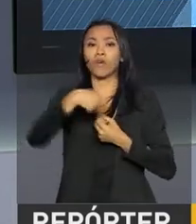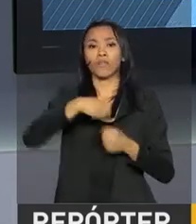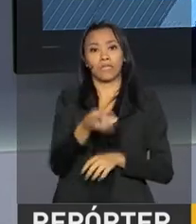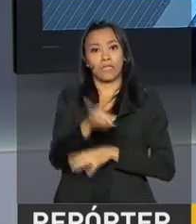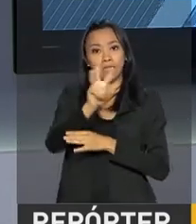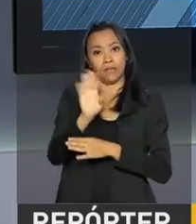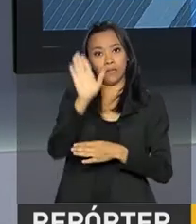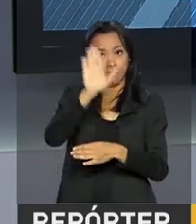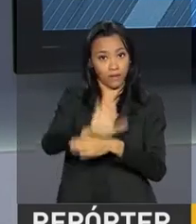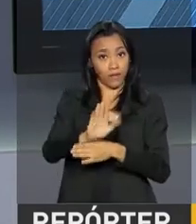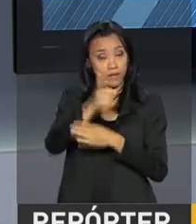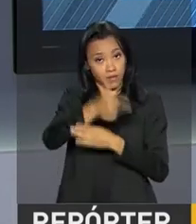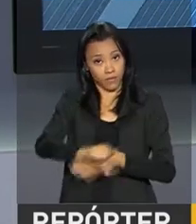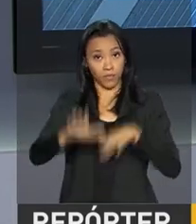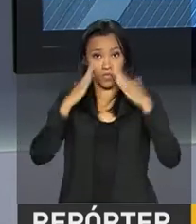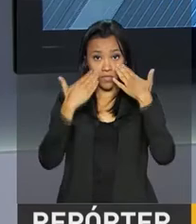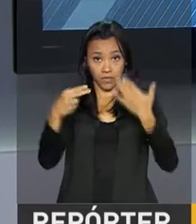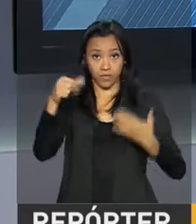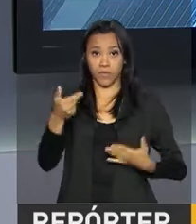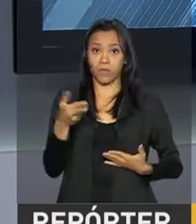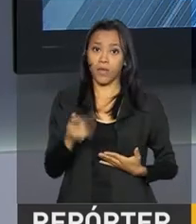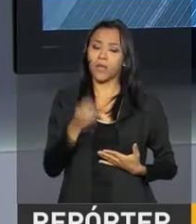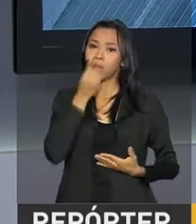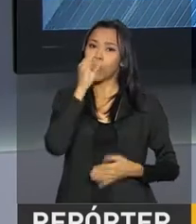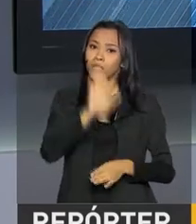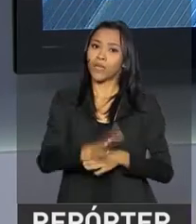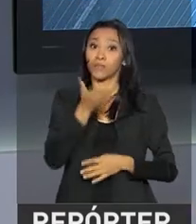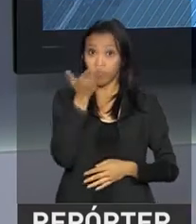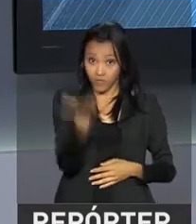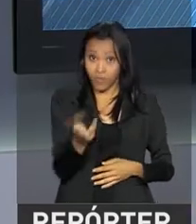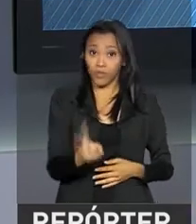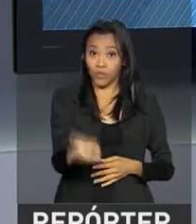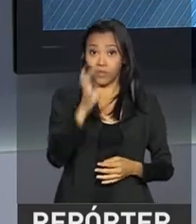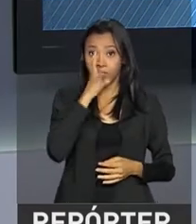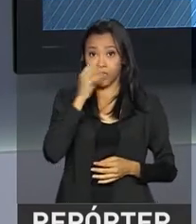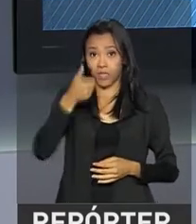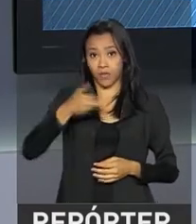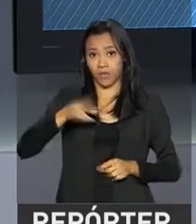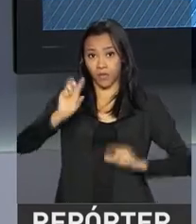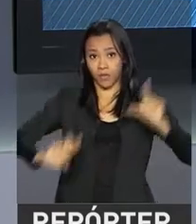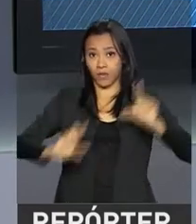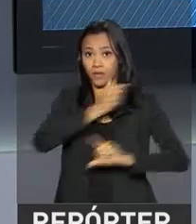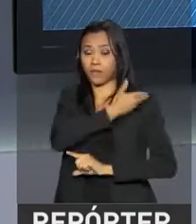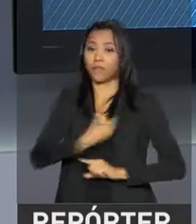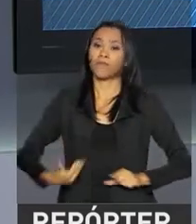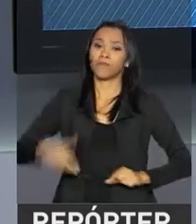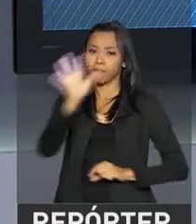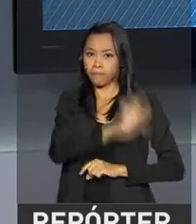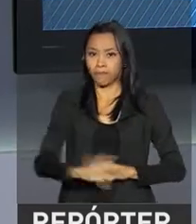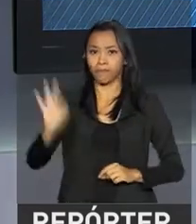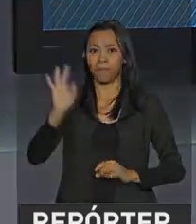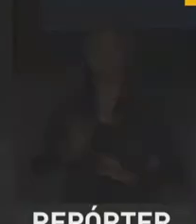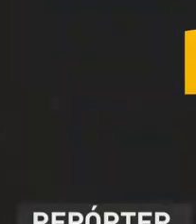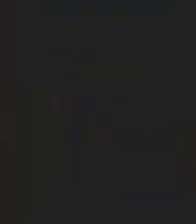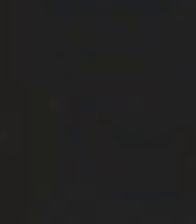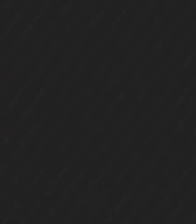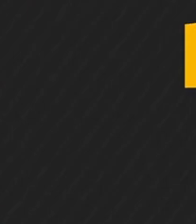na próxima edição do repórter nbr uma boa tarde pra você continue na nbr a tv do governo federal